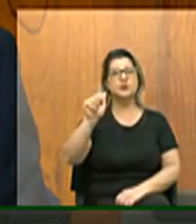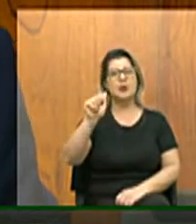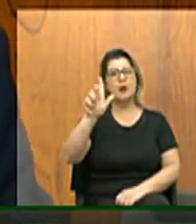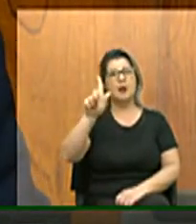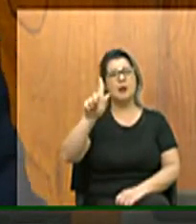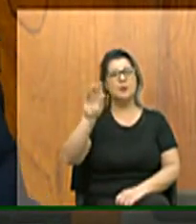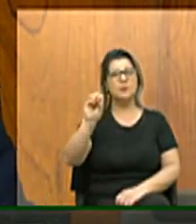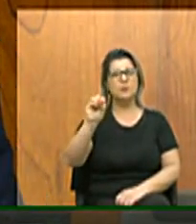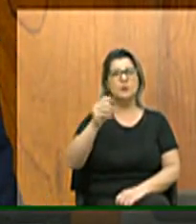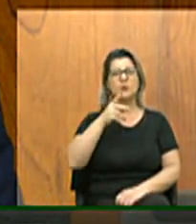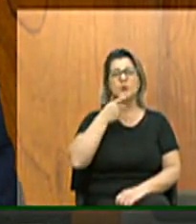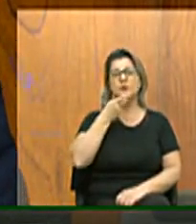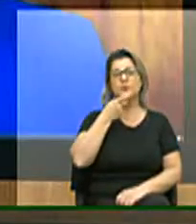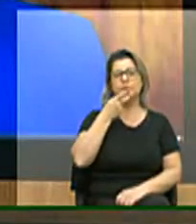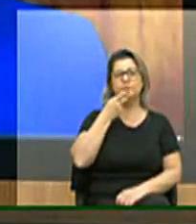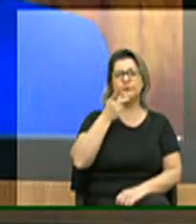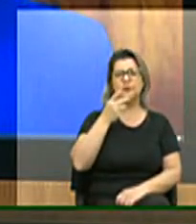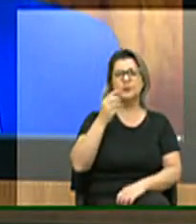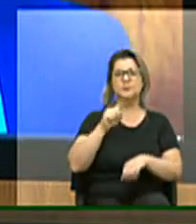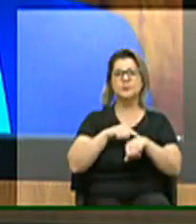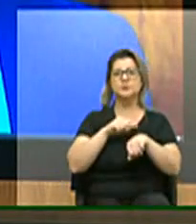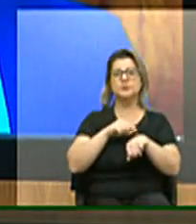pelo tempo regimental de 3 minutos.